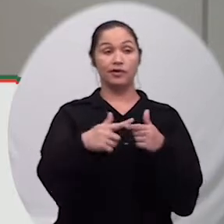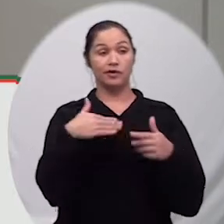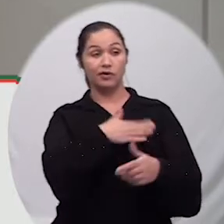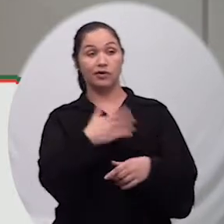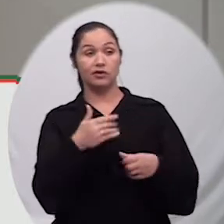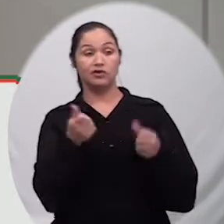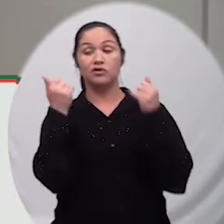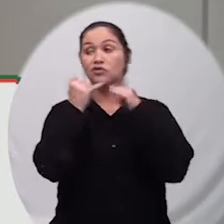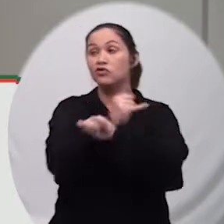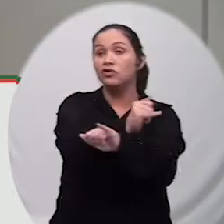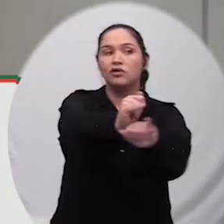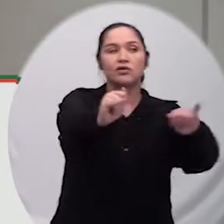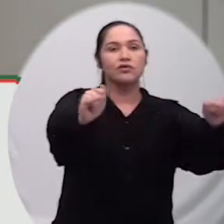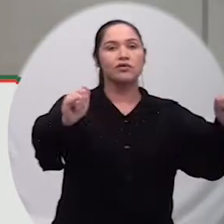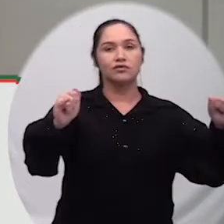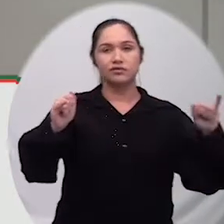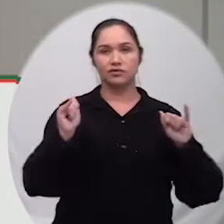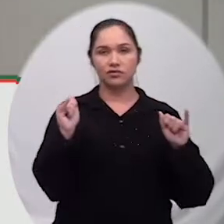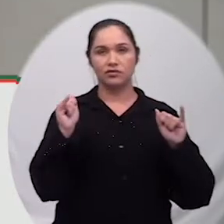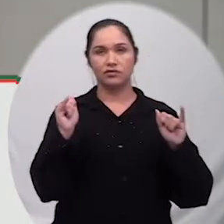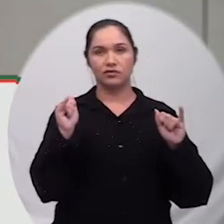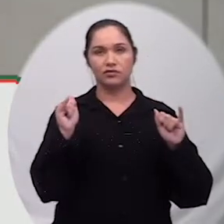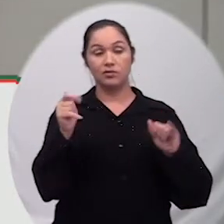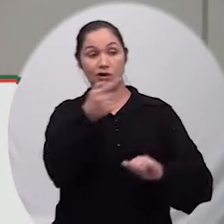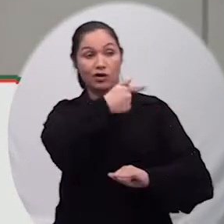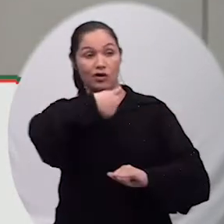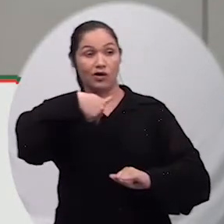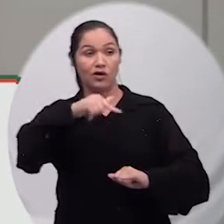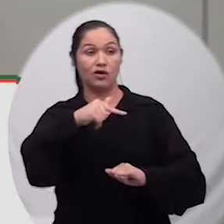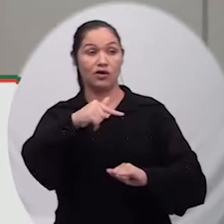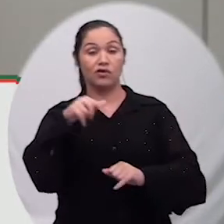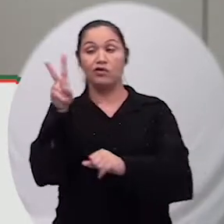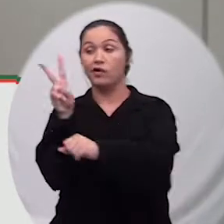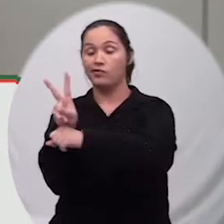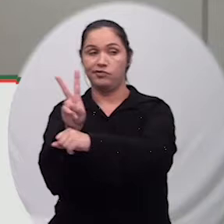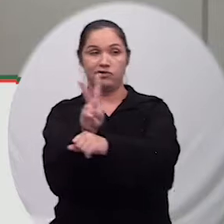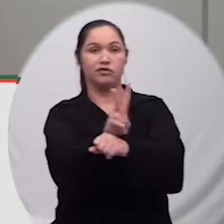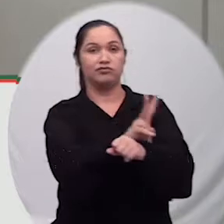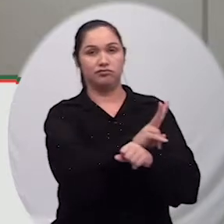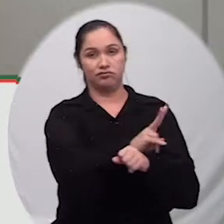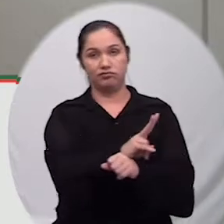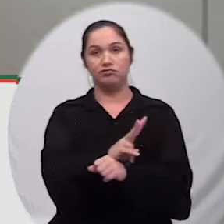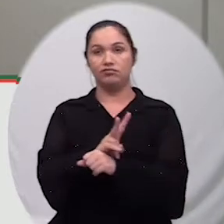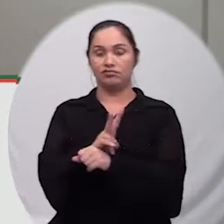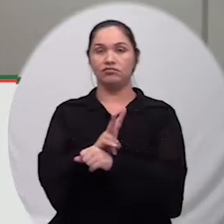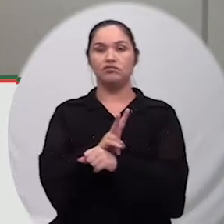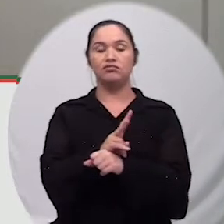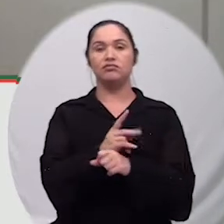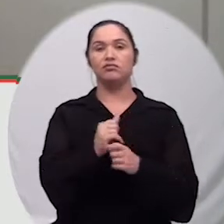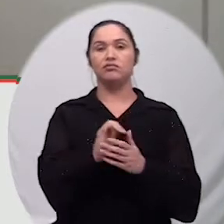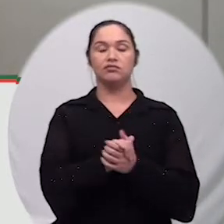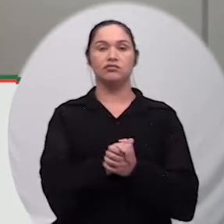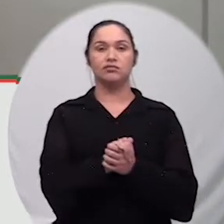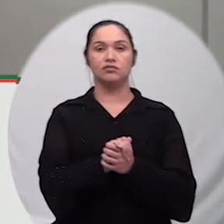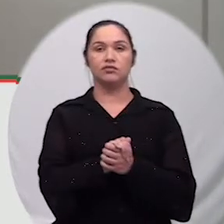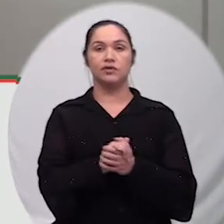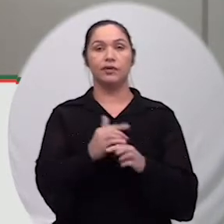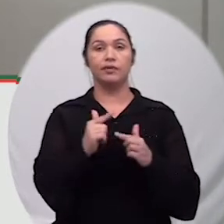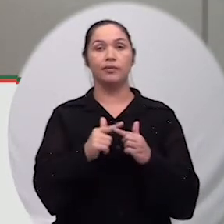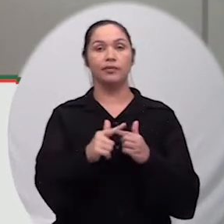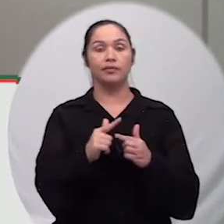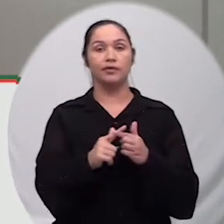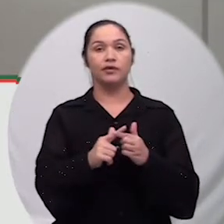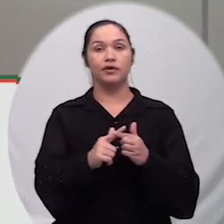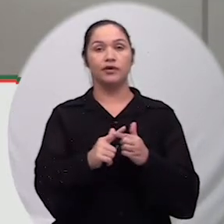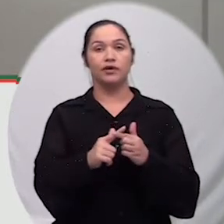que nós vamos estar bem atentos, fiscalizando os atos, se tratando dos ensinos